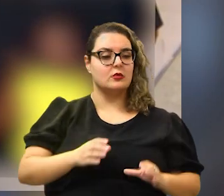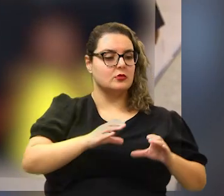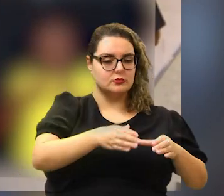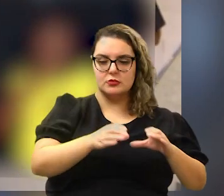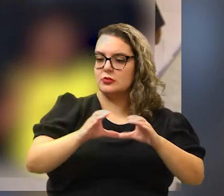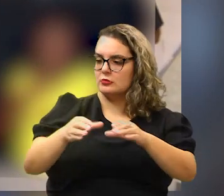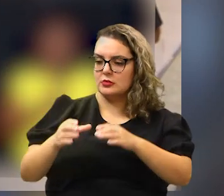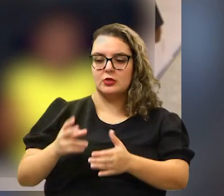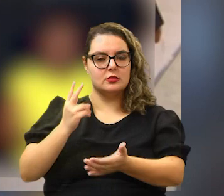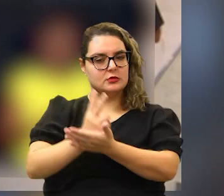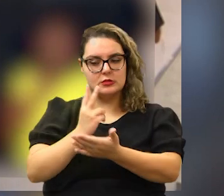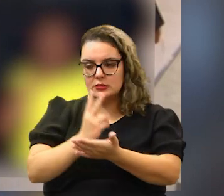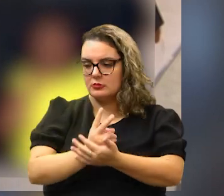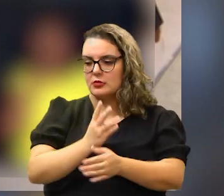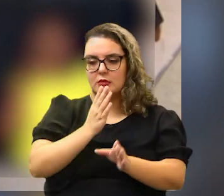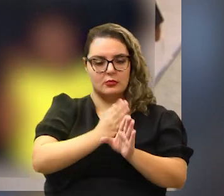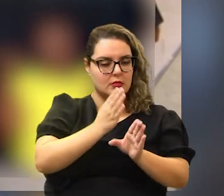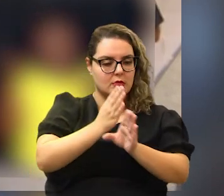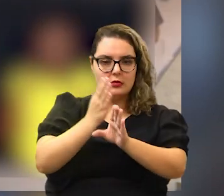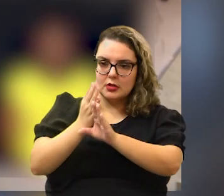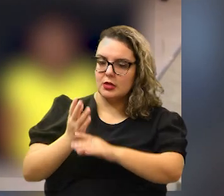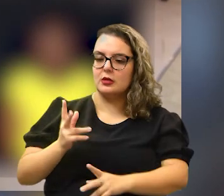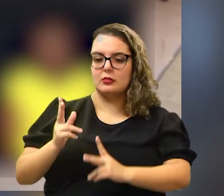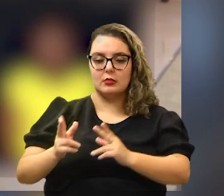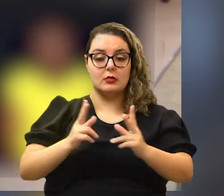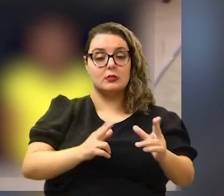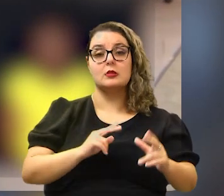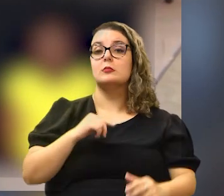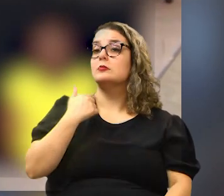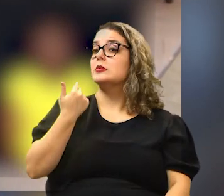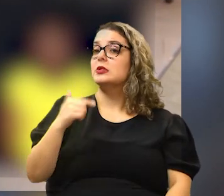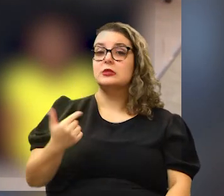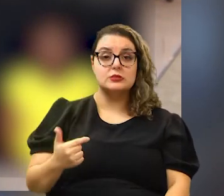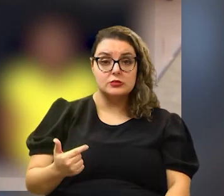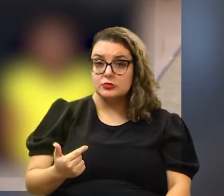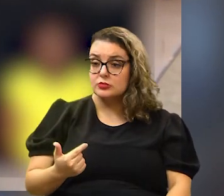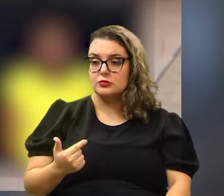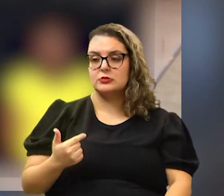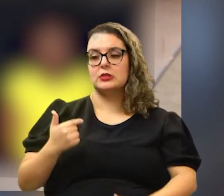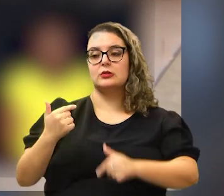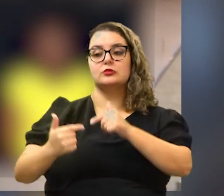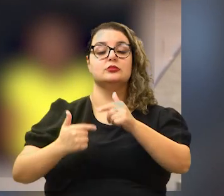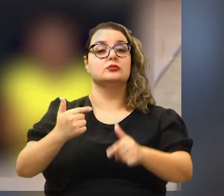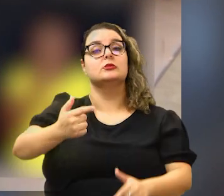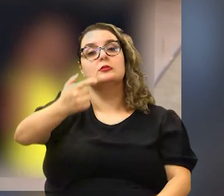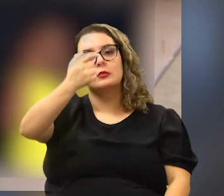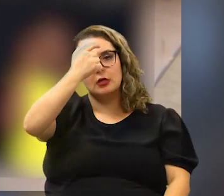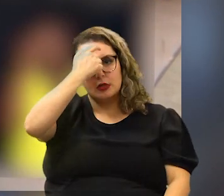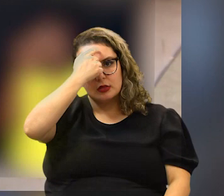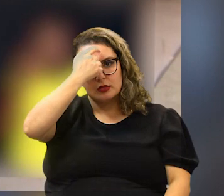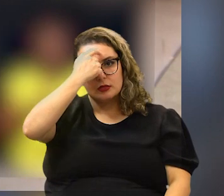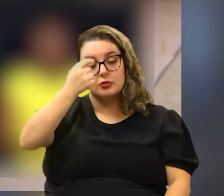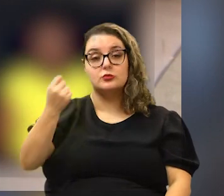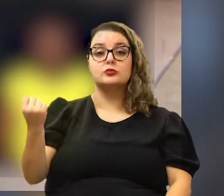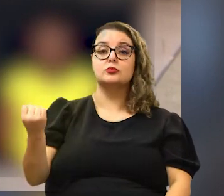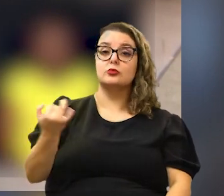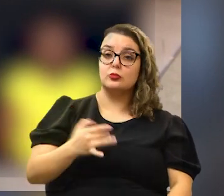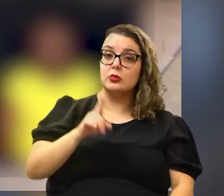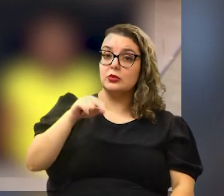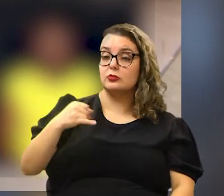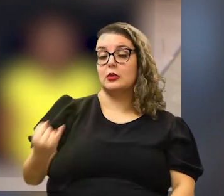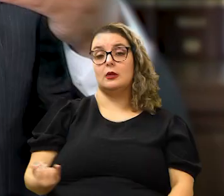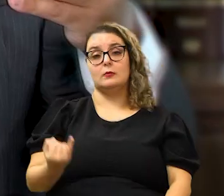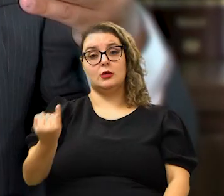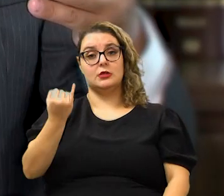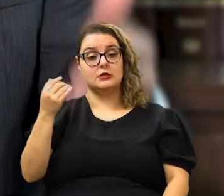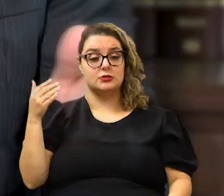de consciência do quão é importante a participação de todos nós nas coisas